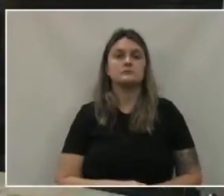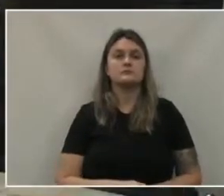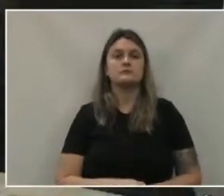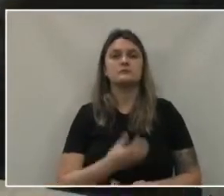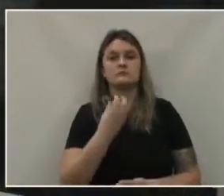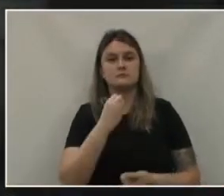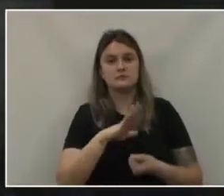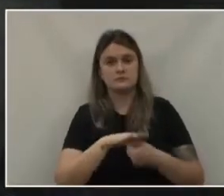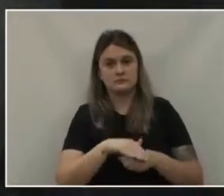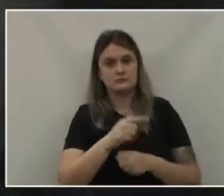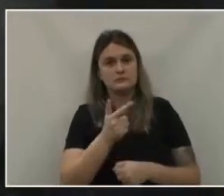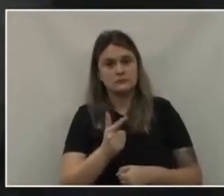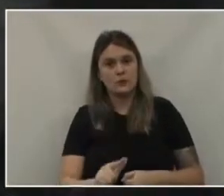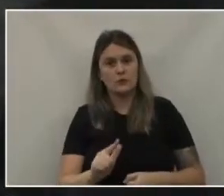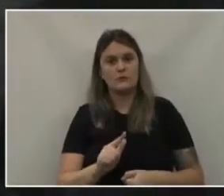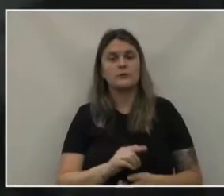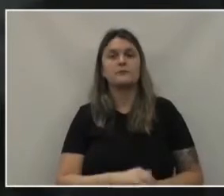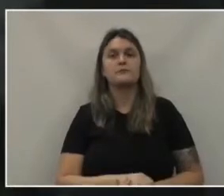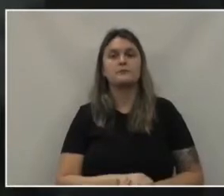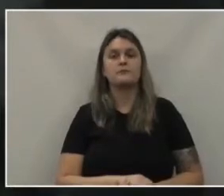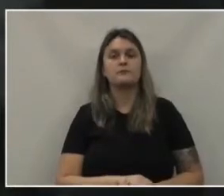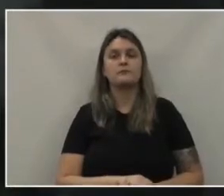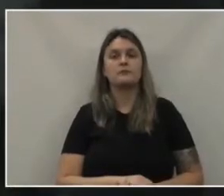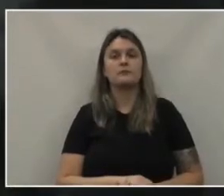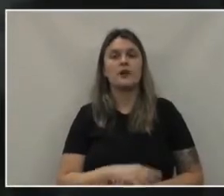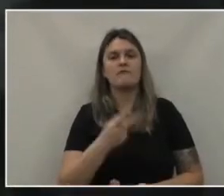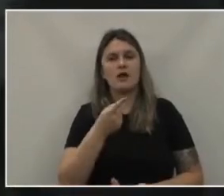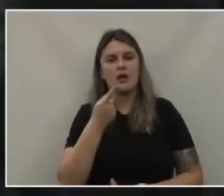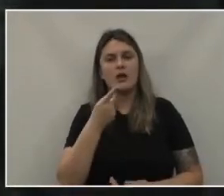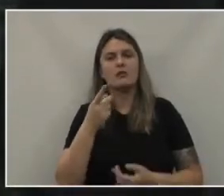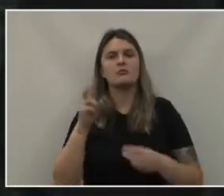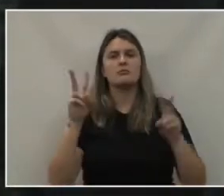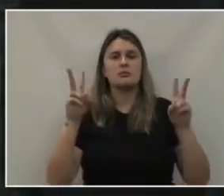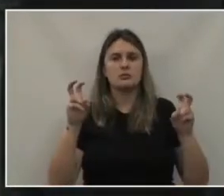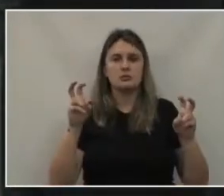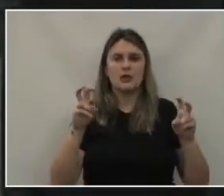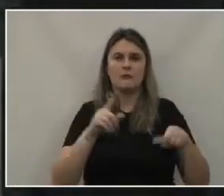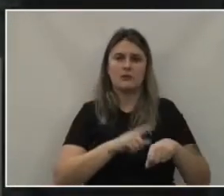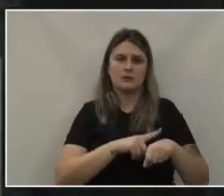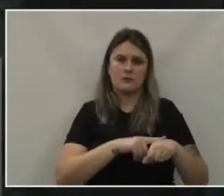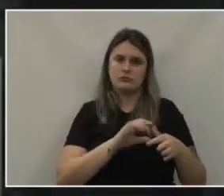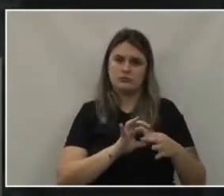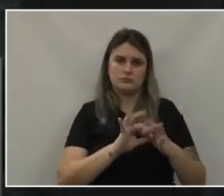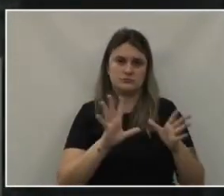Boa noite novamente. Falar alguns assuntos na palavra livre.